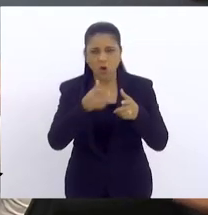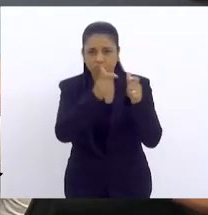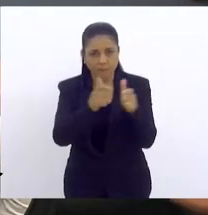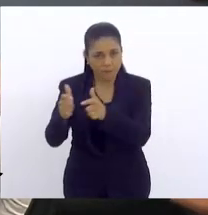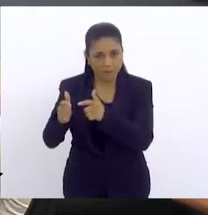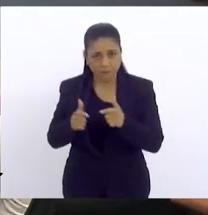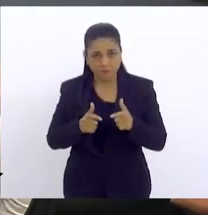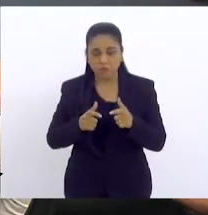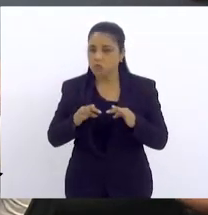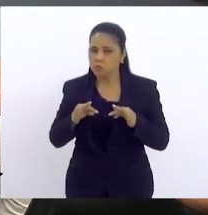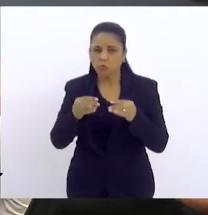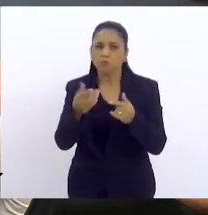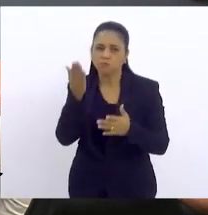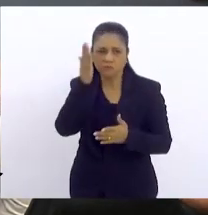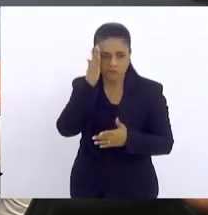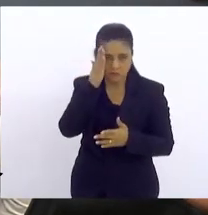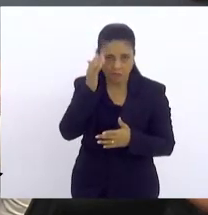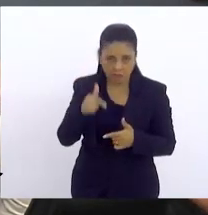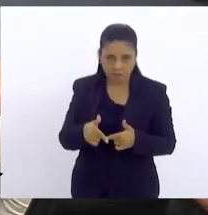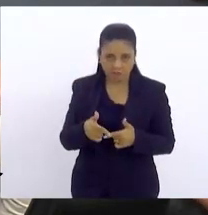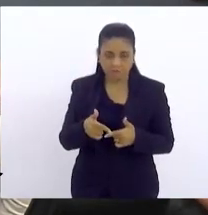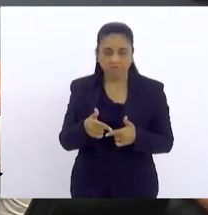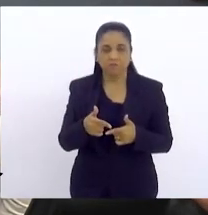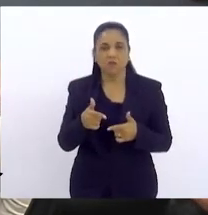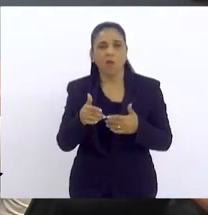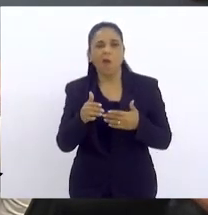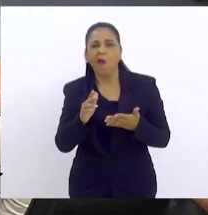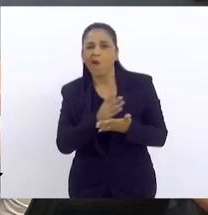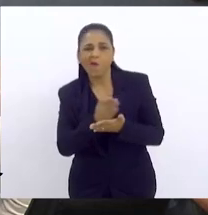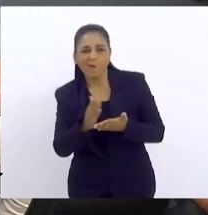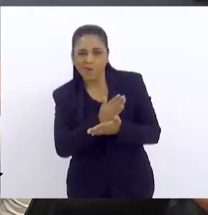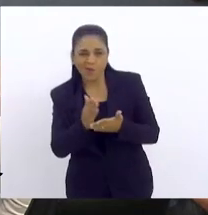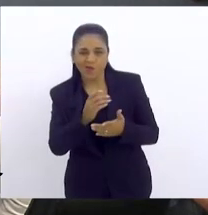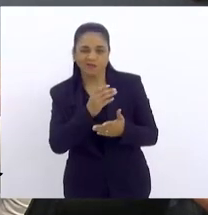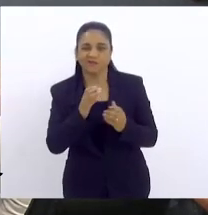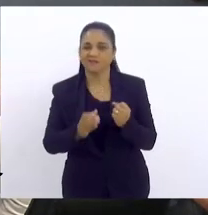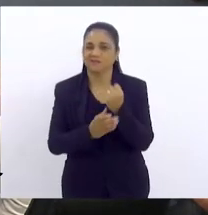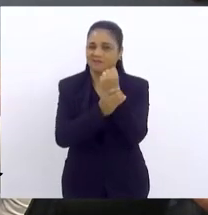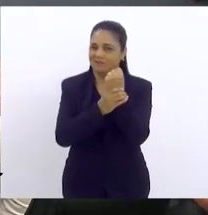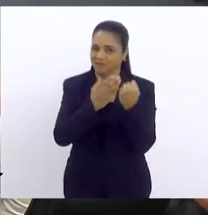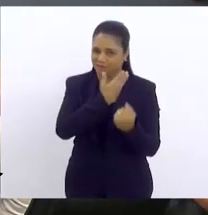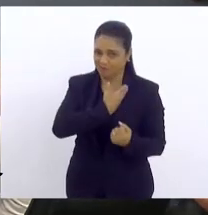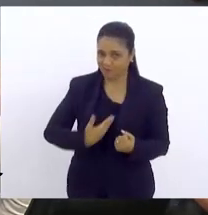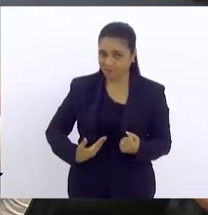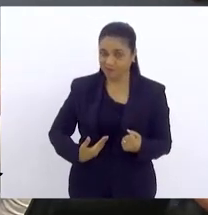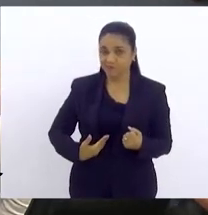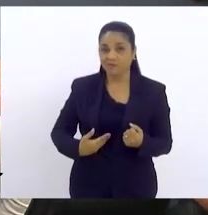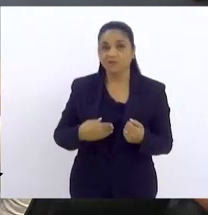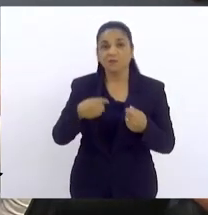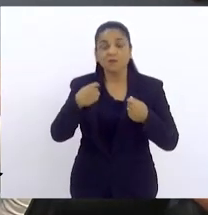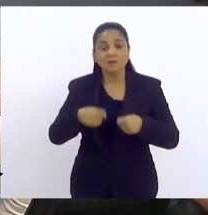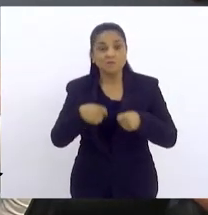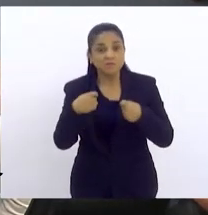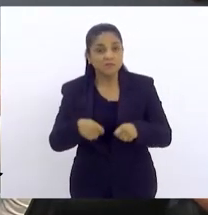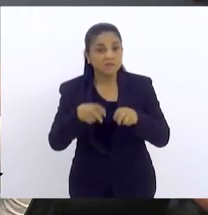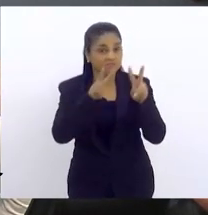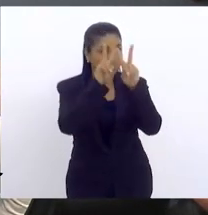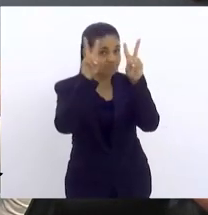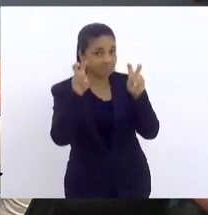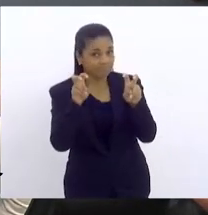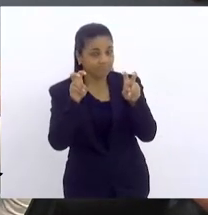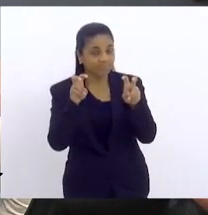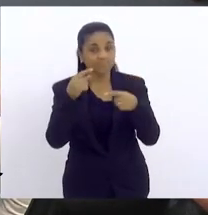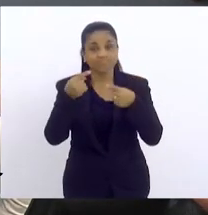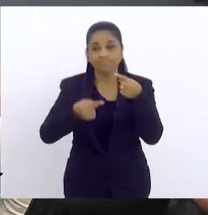domina a bem da verdade é todo mundo sabe alguma coisa de Segurança Pública mas é preciso tratar esse assunto com